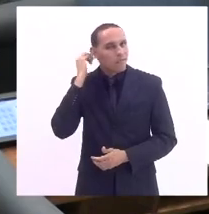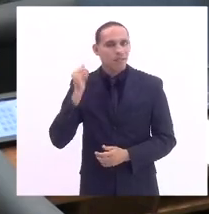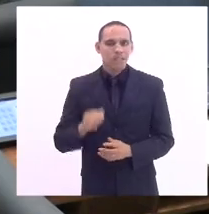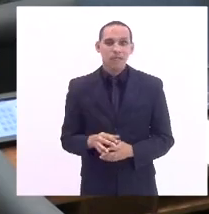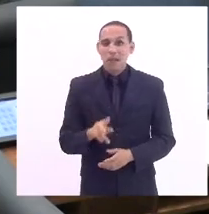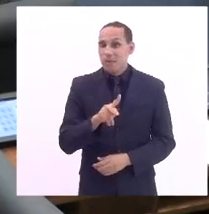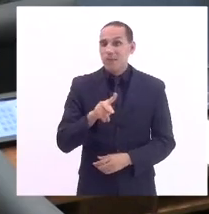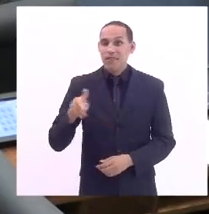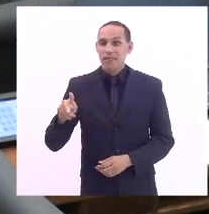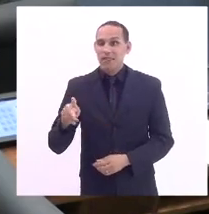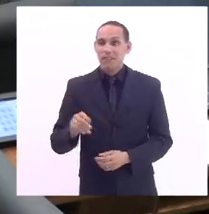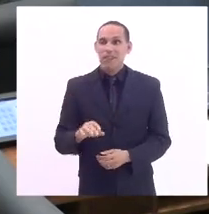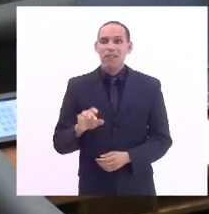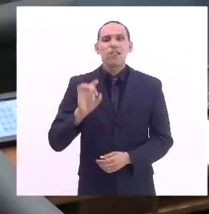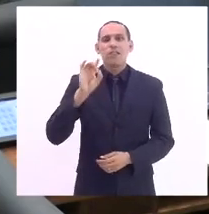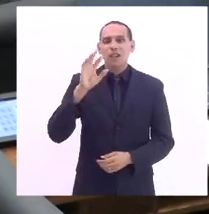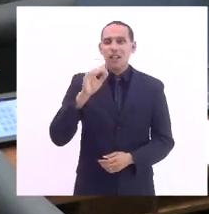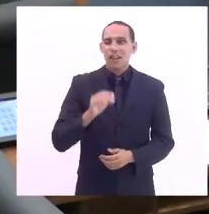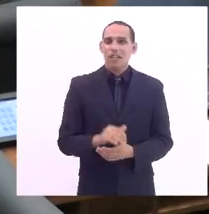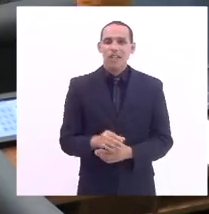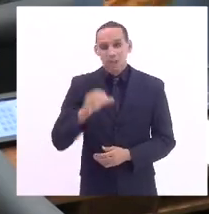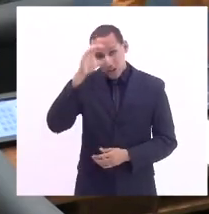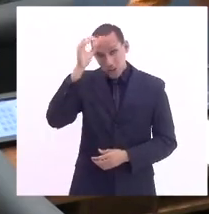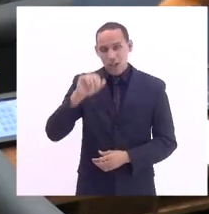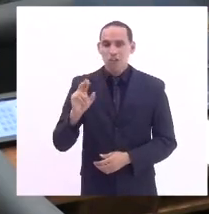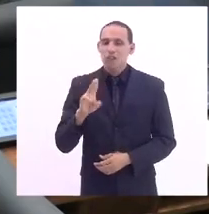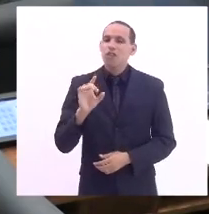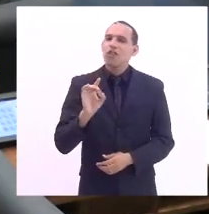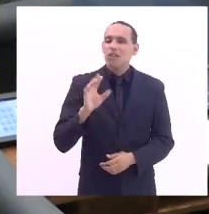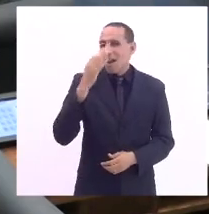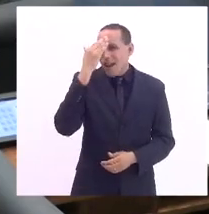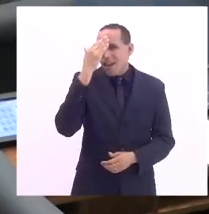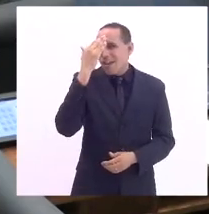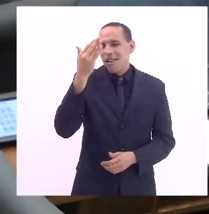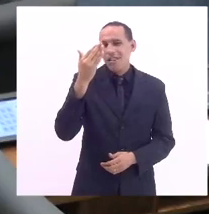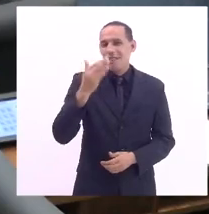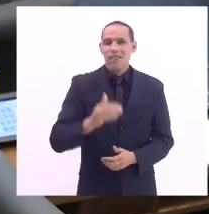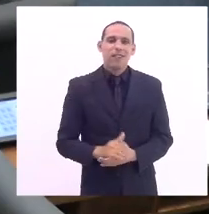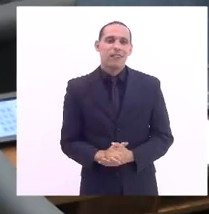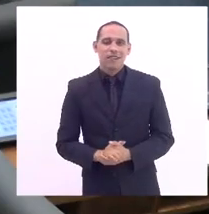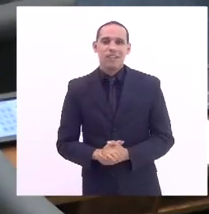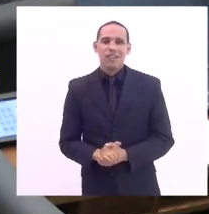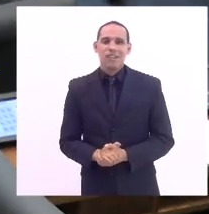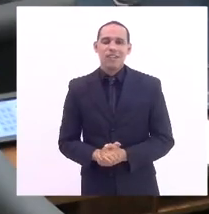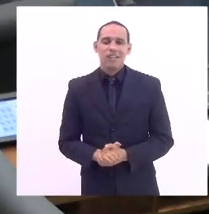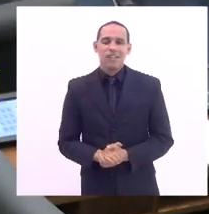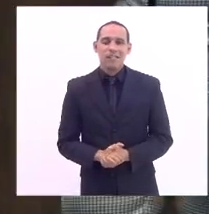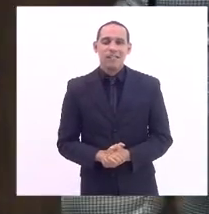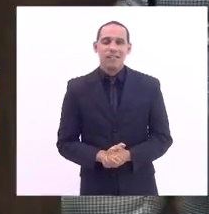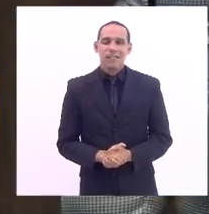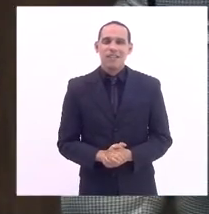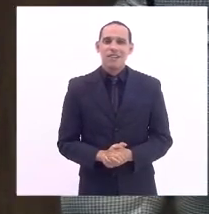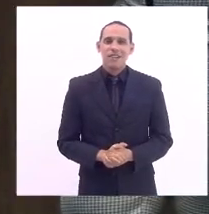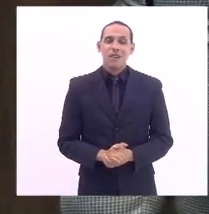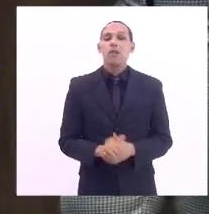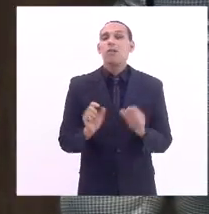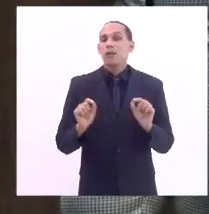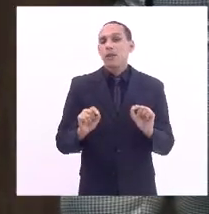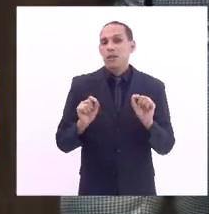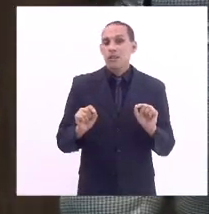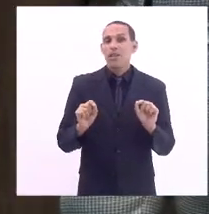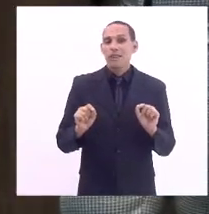Senhor presidente, só quero agradecer, presidente, pela colocação